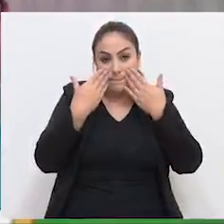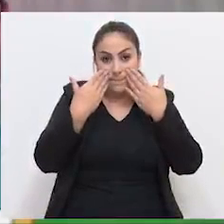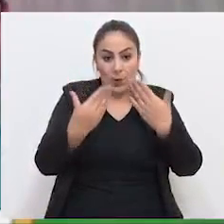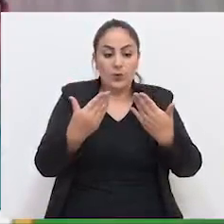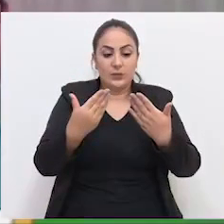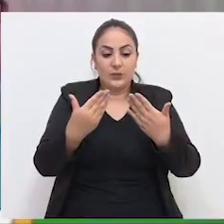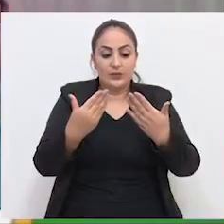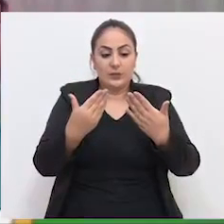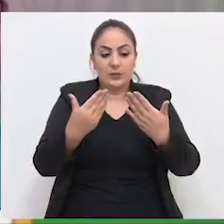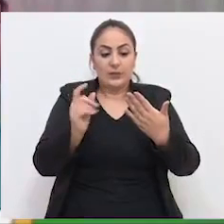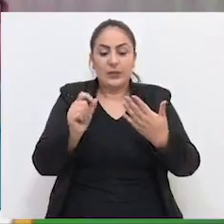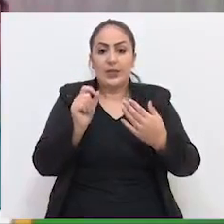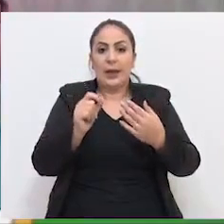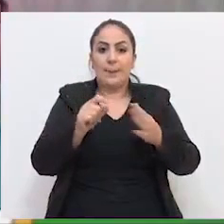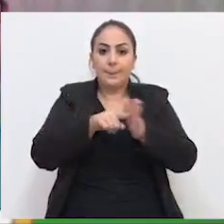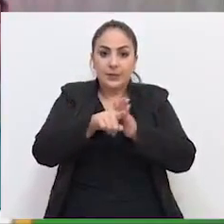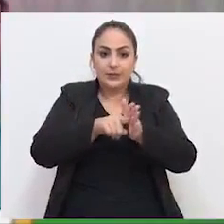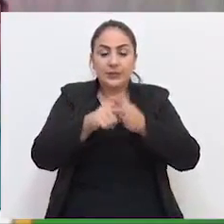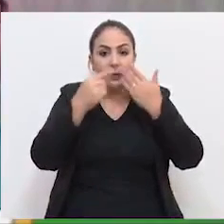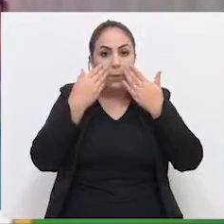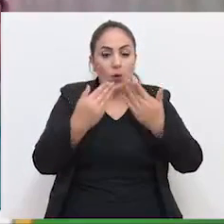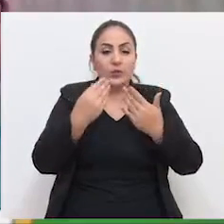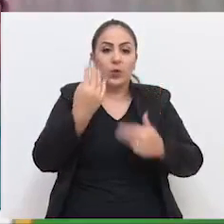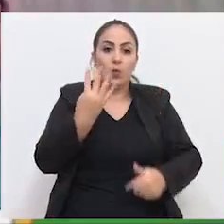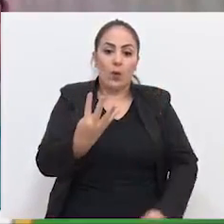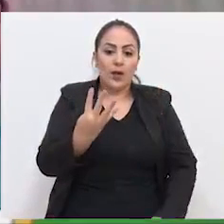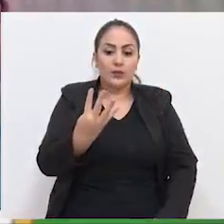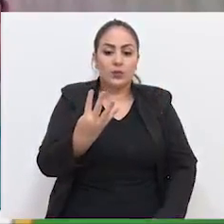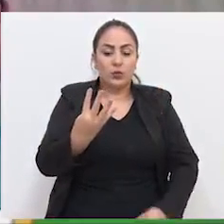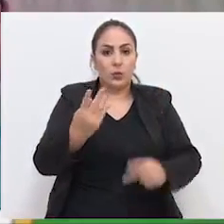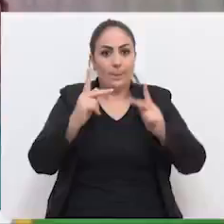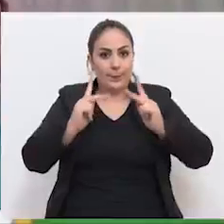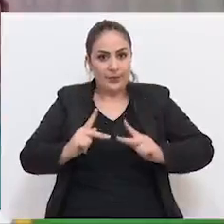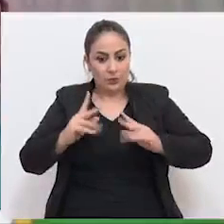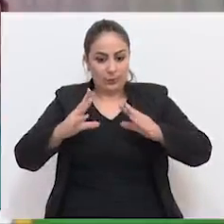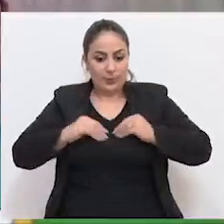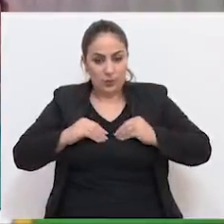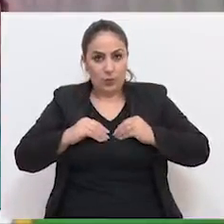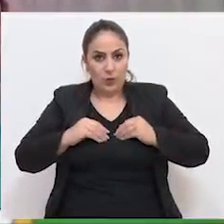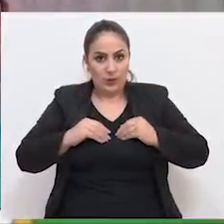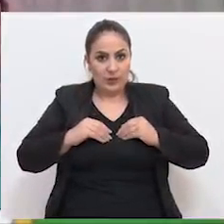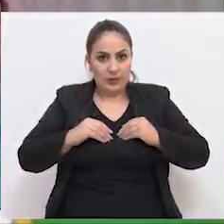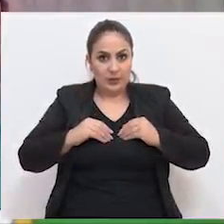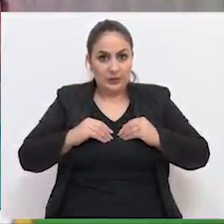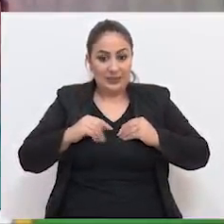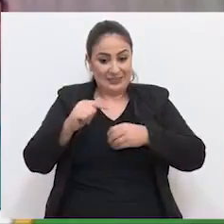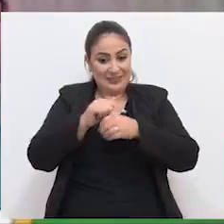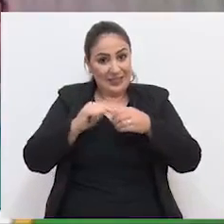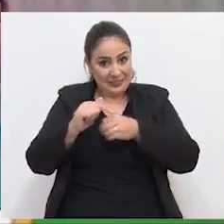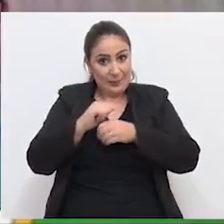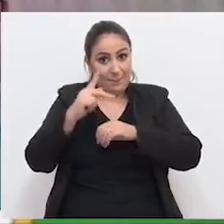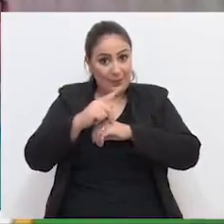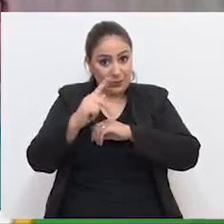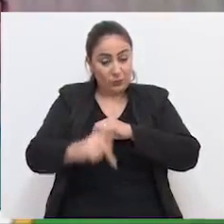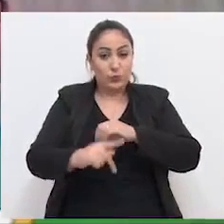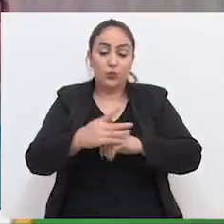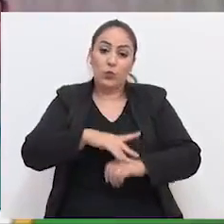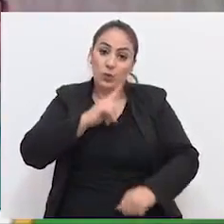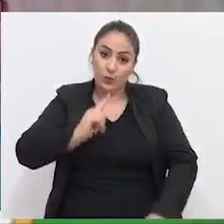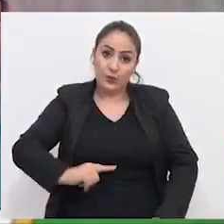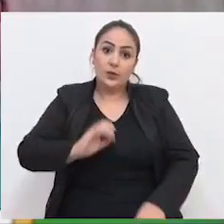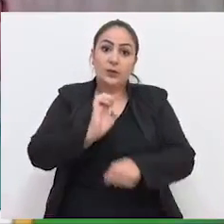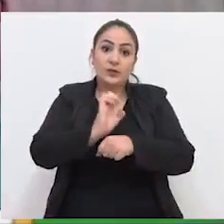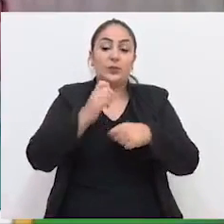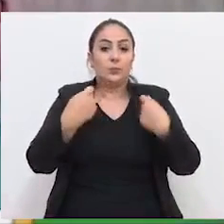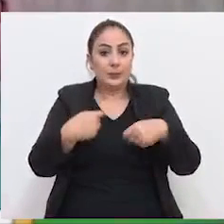sinalização, né, que a pesquisa demonstra de 4 casos para 10 na cidade de Passo Fundo, o governo